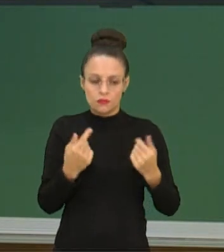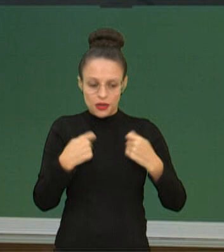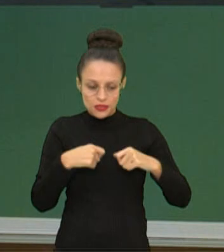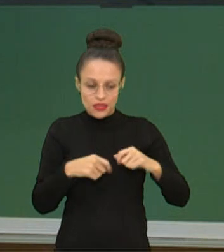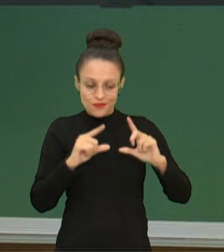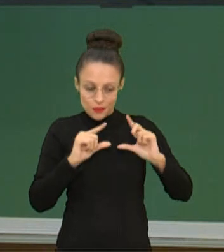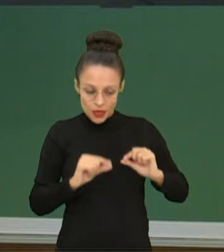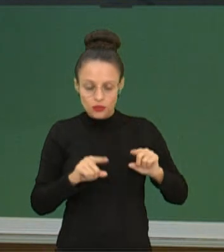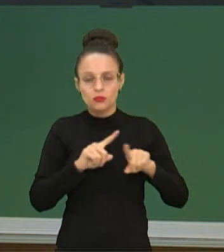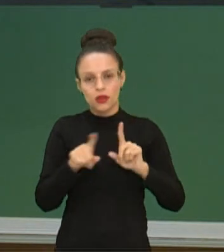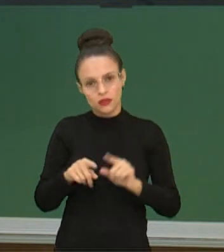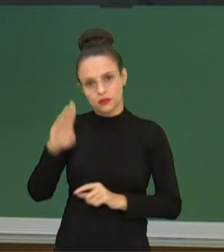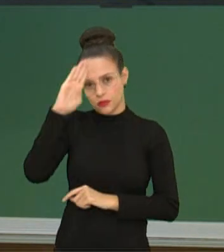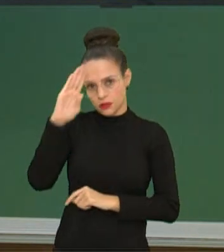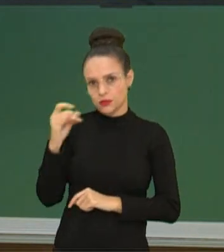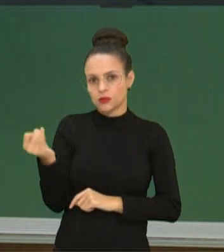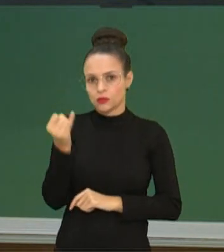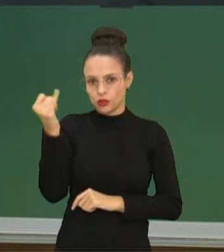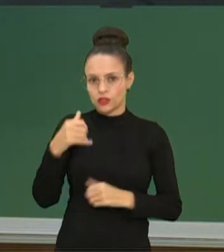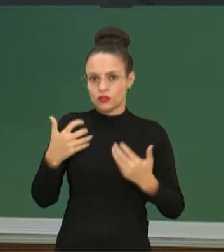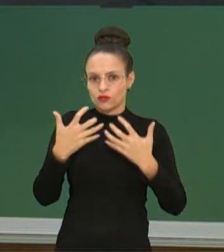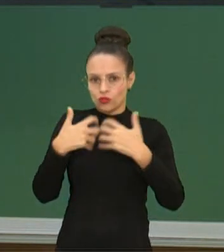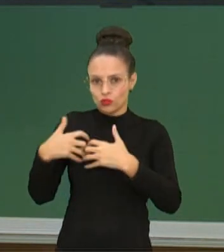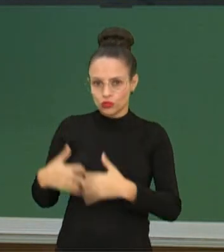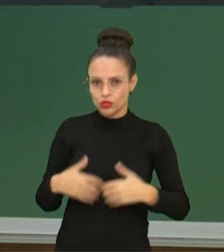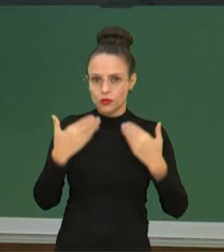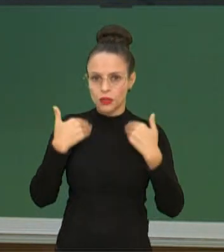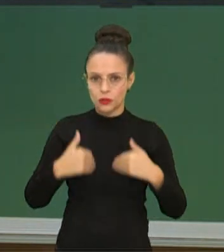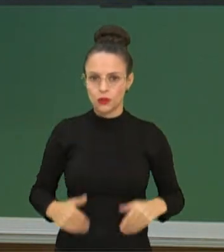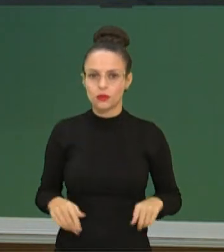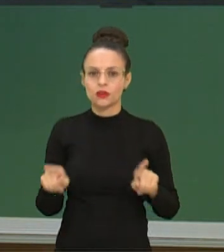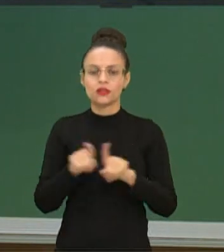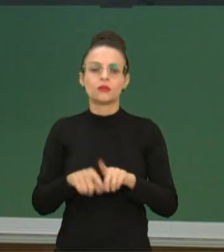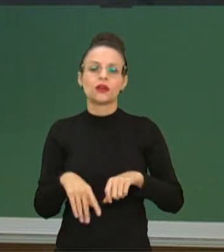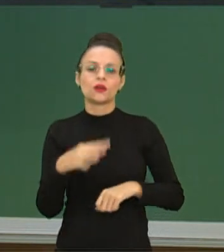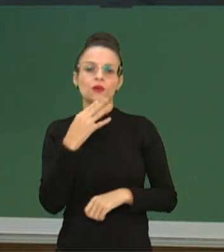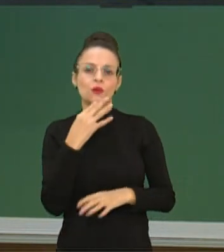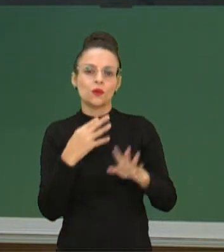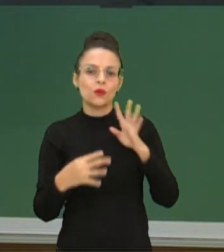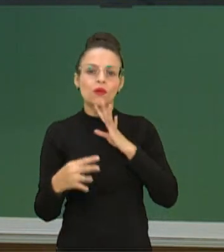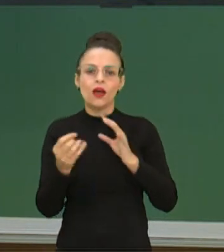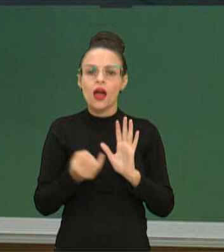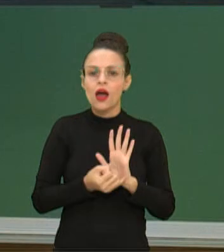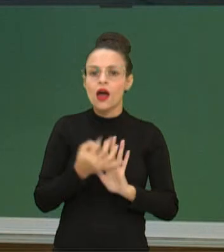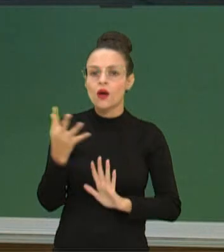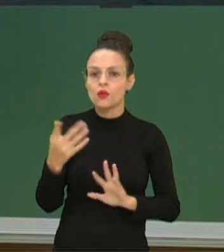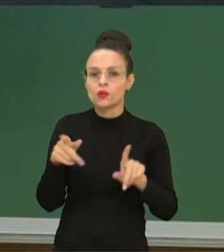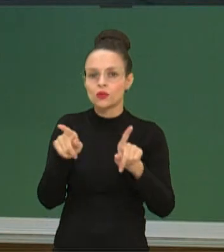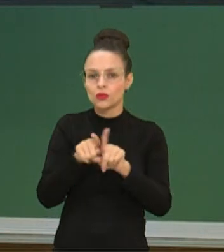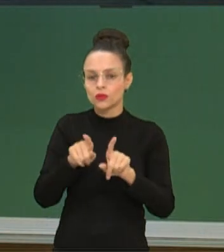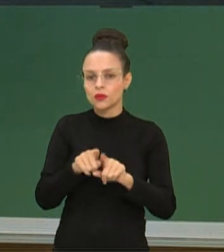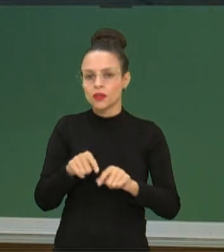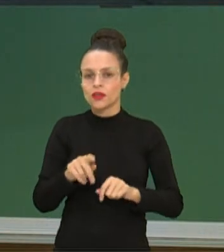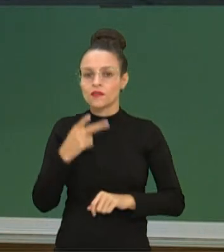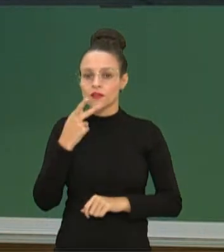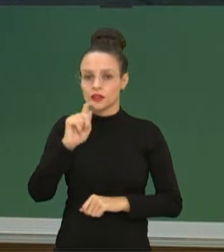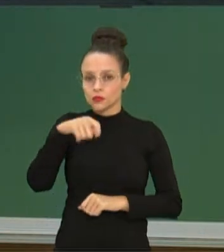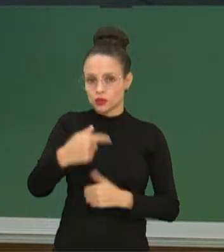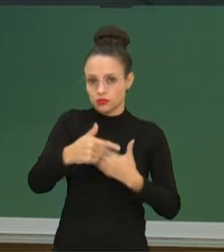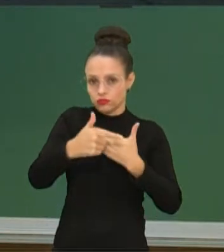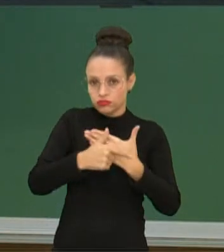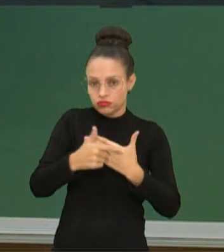eles são essenciais para o bom funcionamento do nosso corpo. Conhecemos alguns deles, falamos das funções,